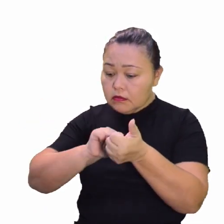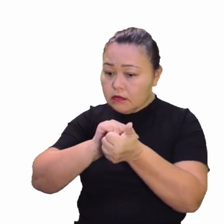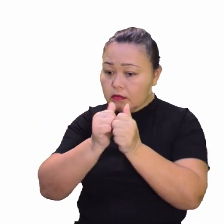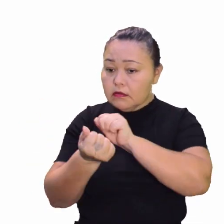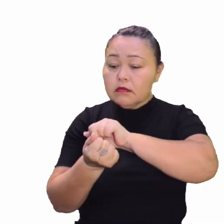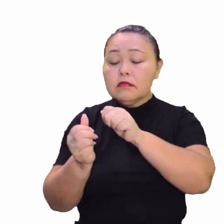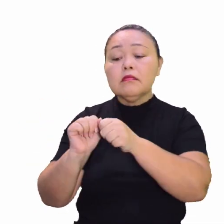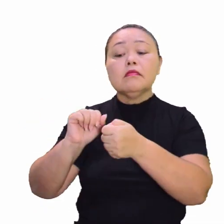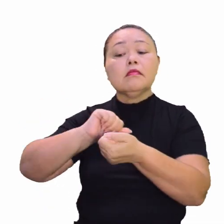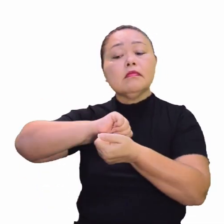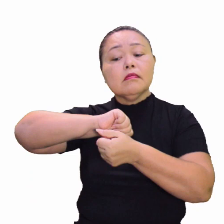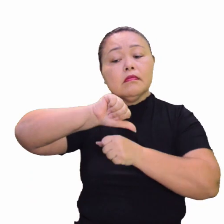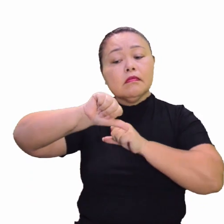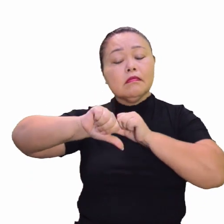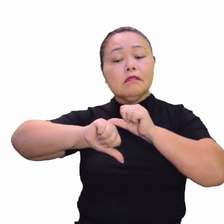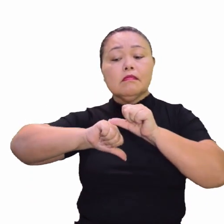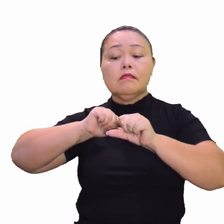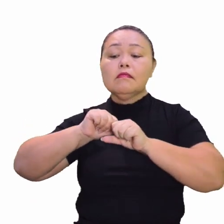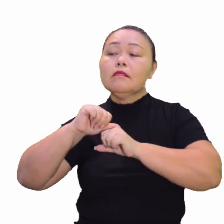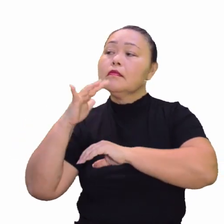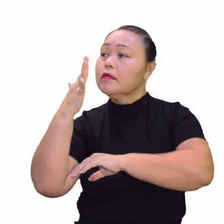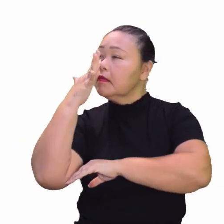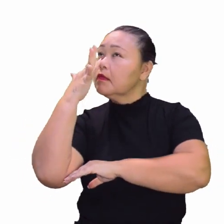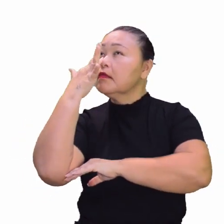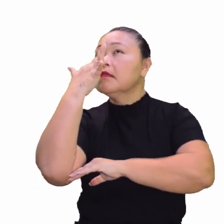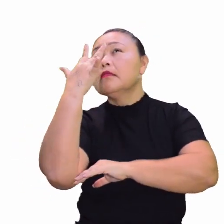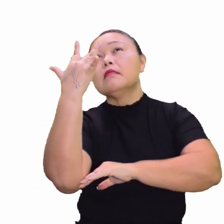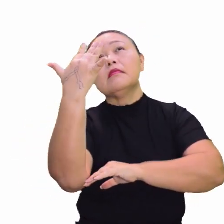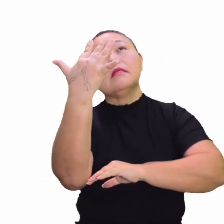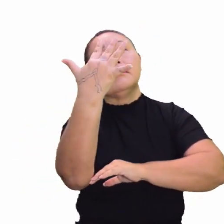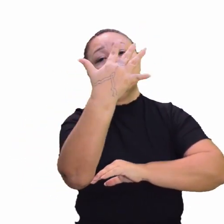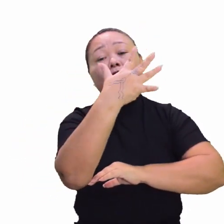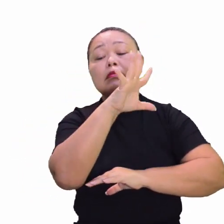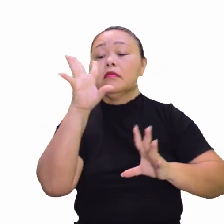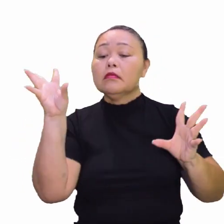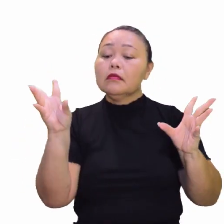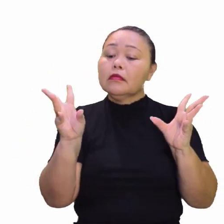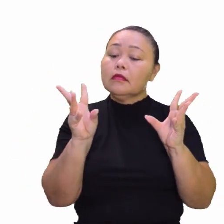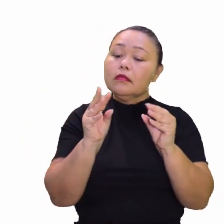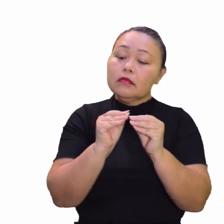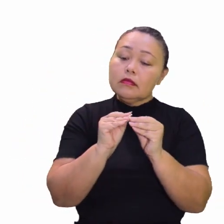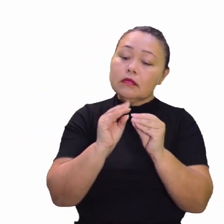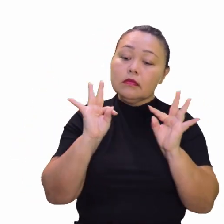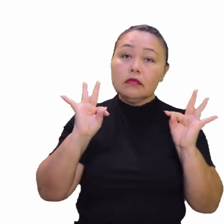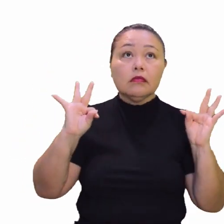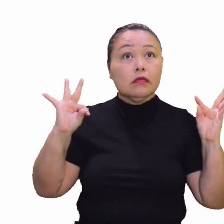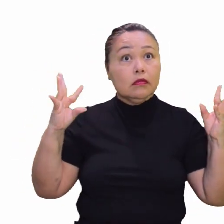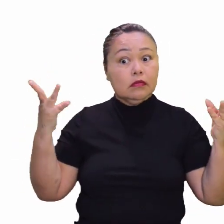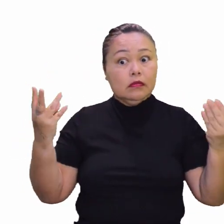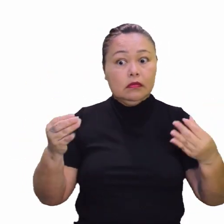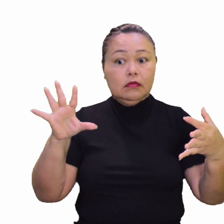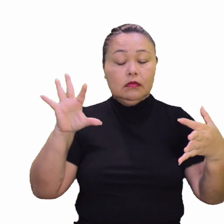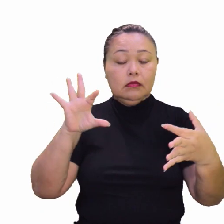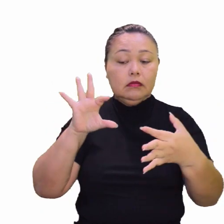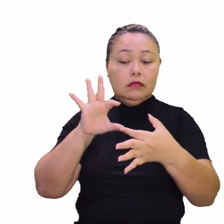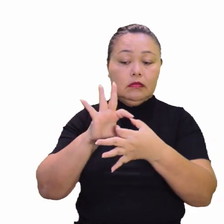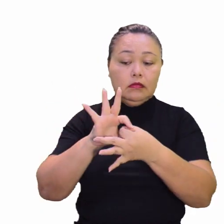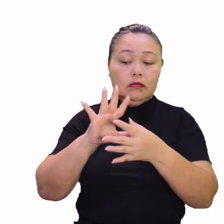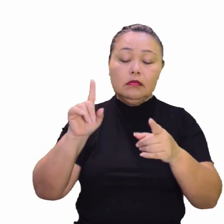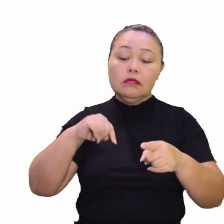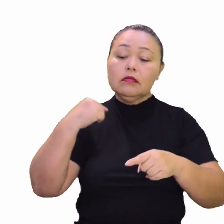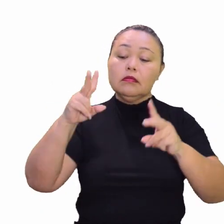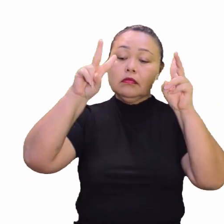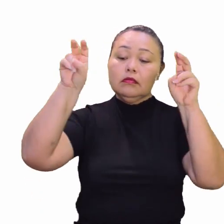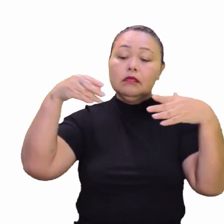de transformação da paisagem. Muito bem. Resumindo, tudo a ver com